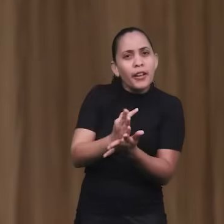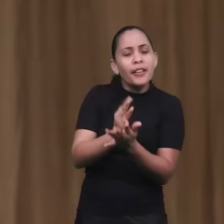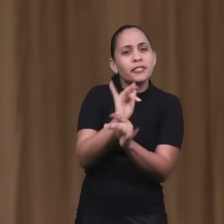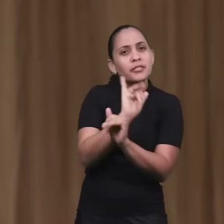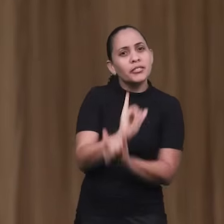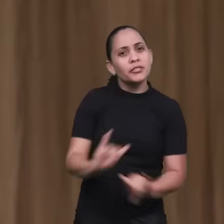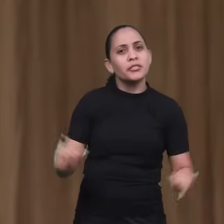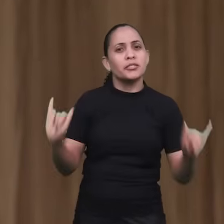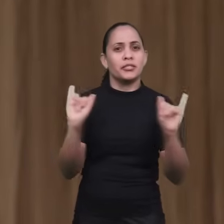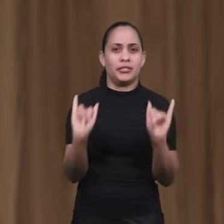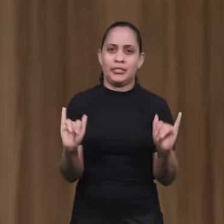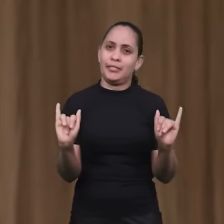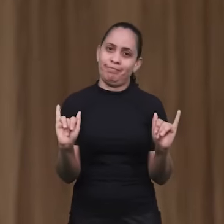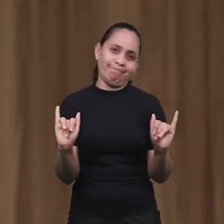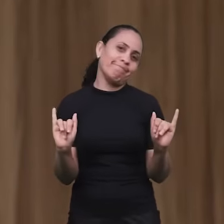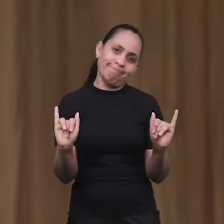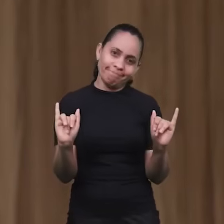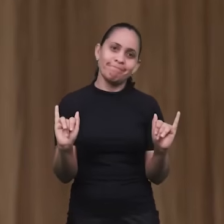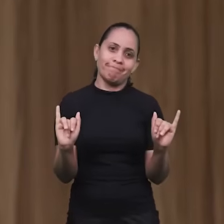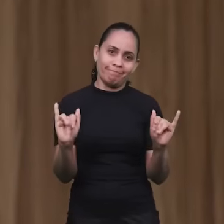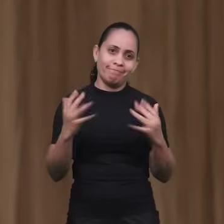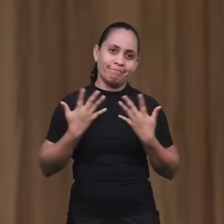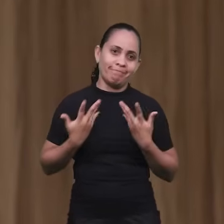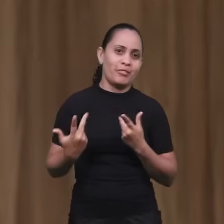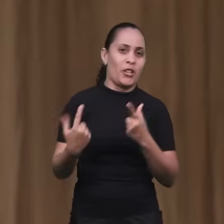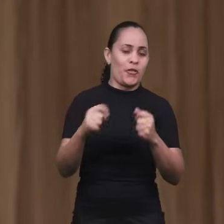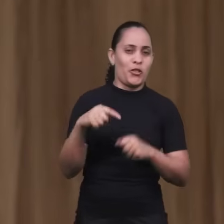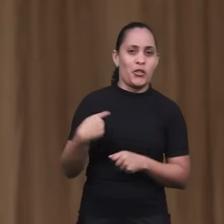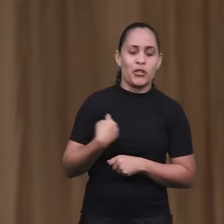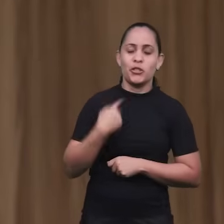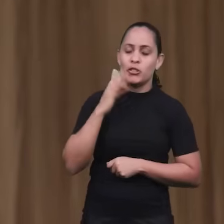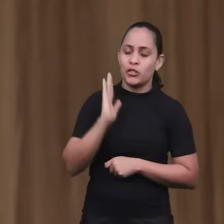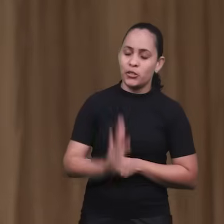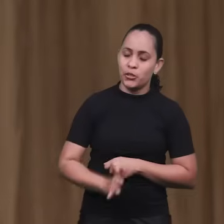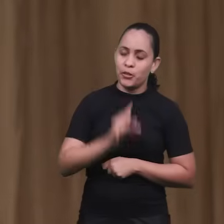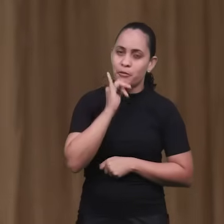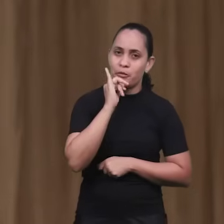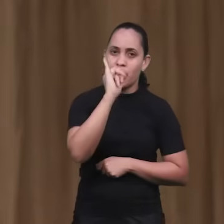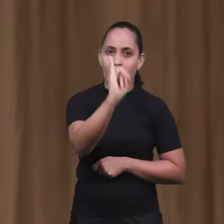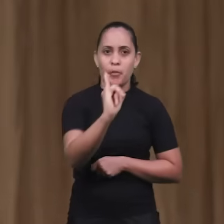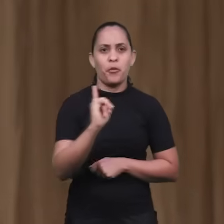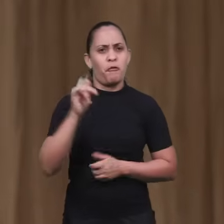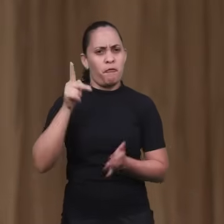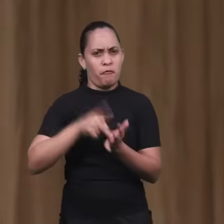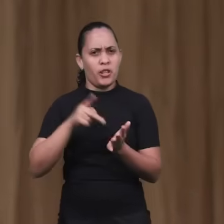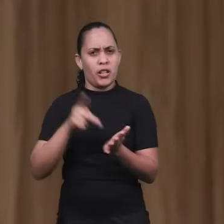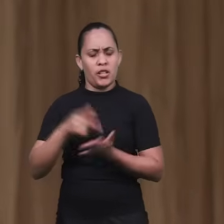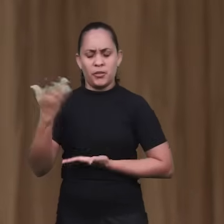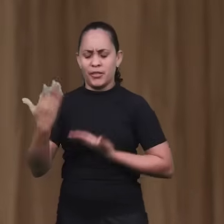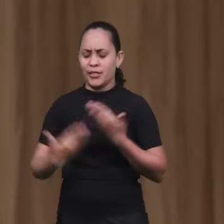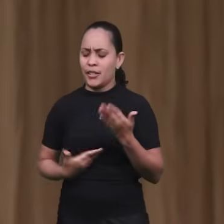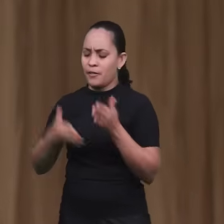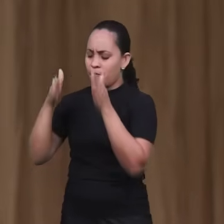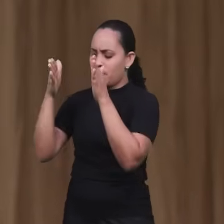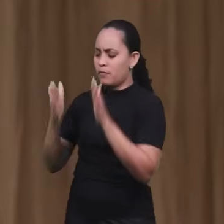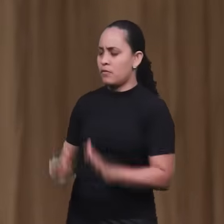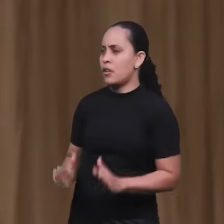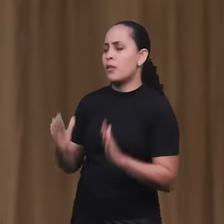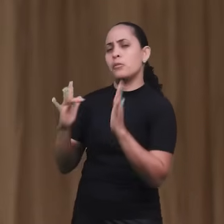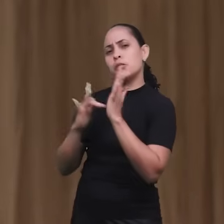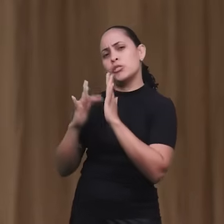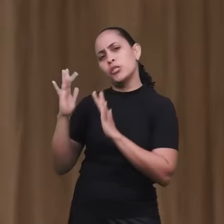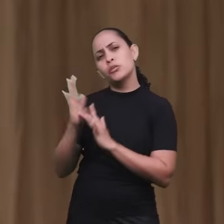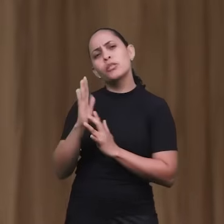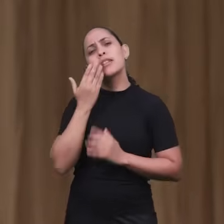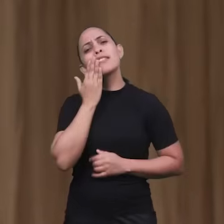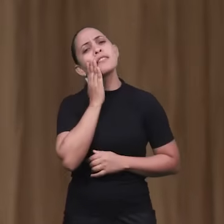mensagem da fé que proclama é inexcusável. Como já foi